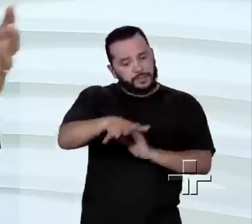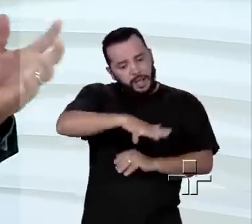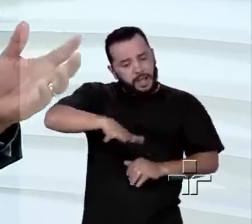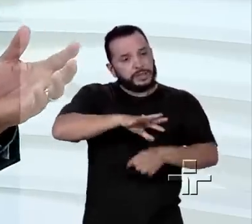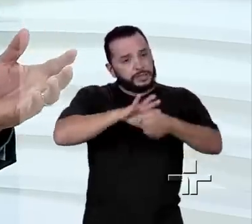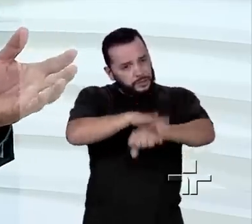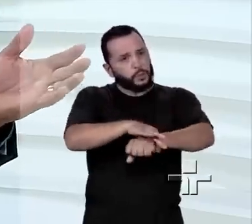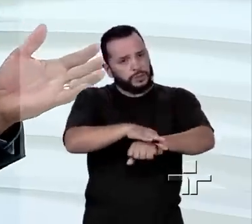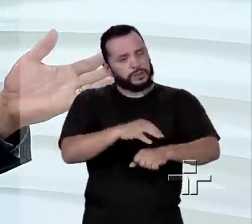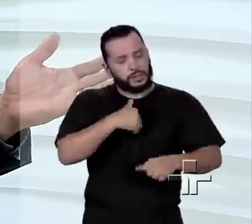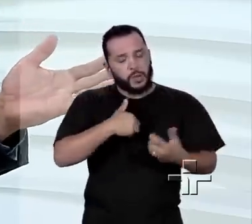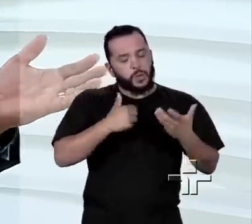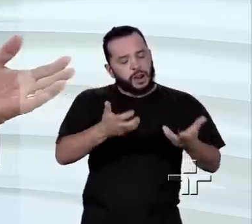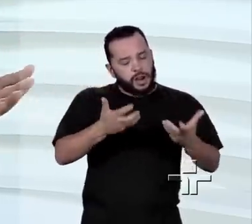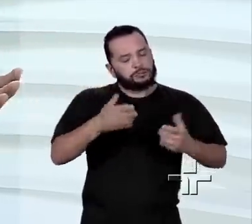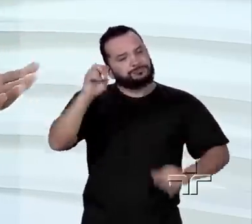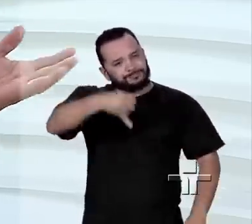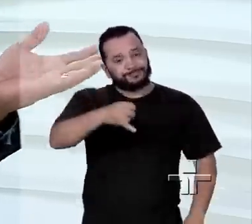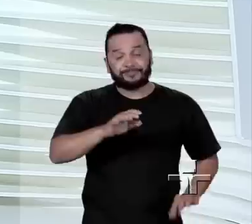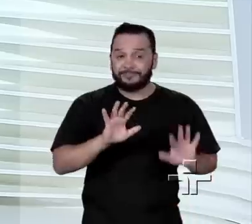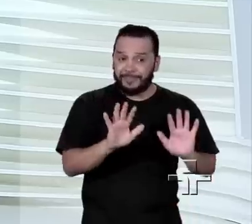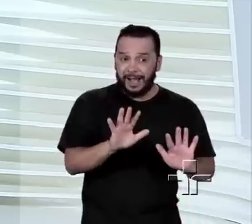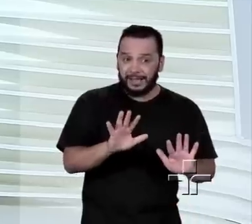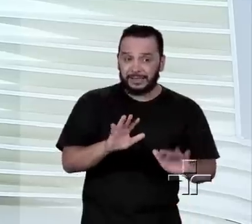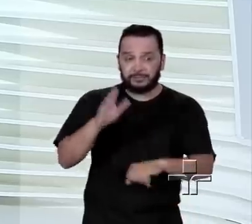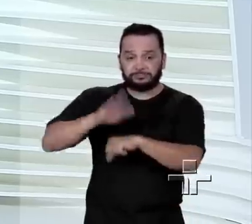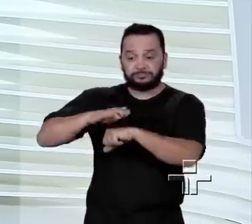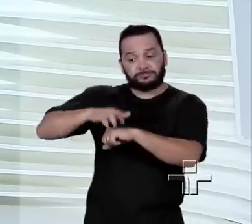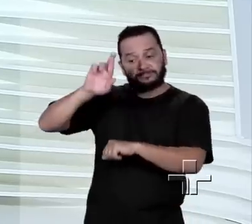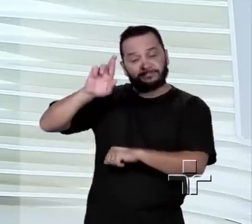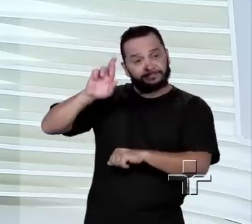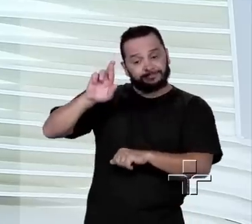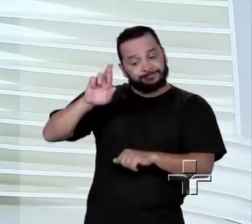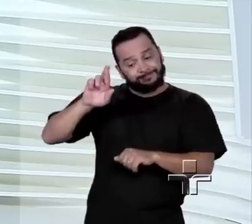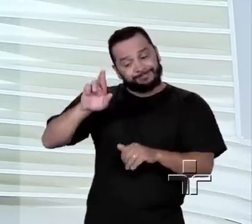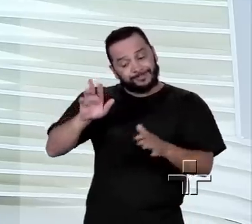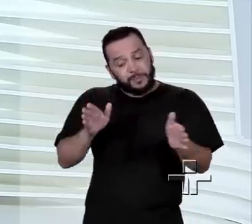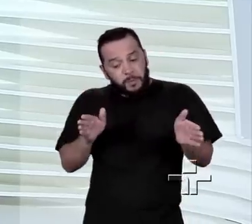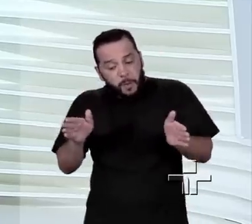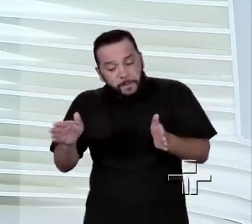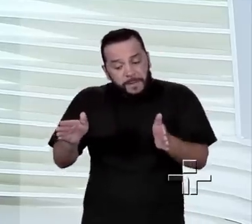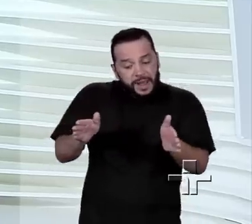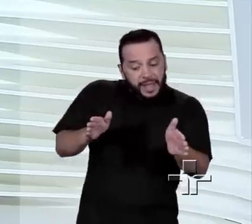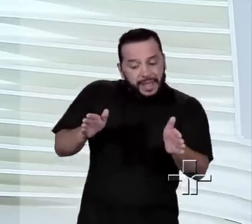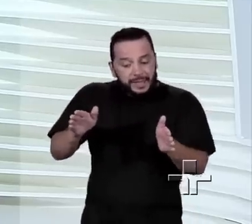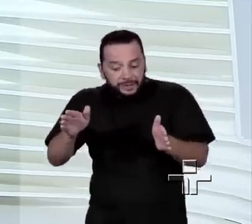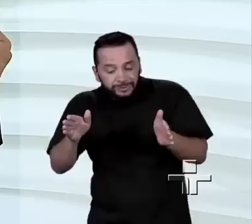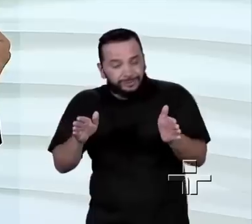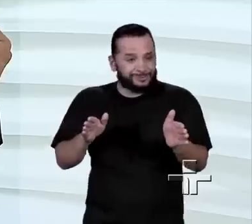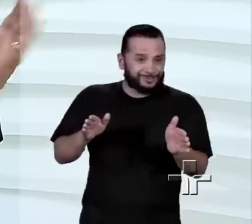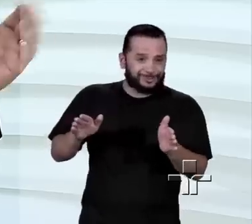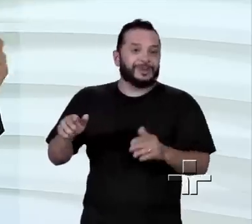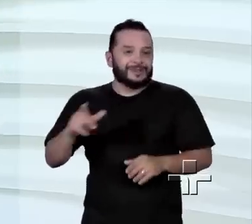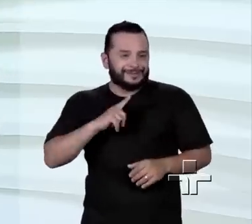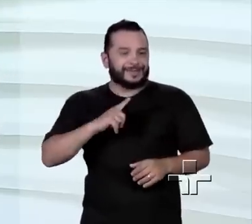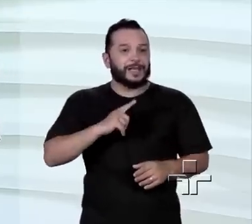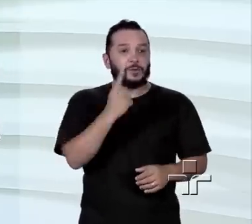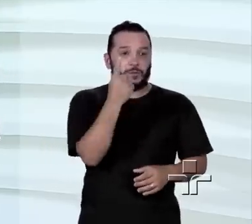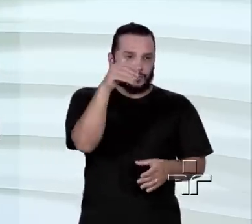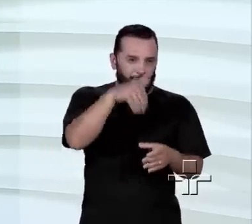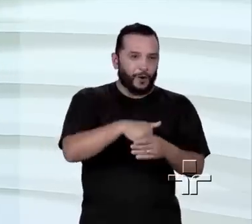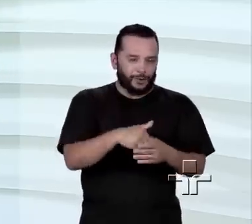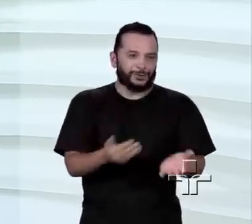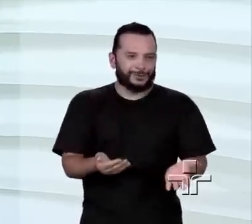pública. Eu gostaria, vai depender exatamente do momento. Uma coisa eu tenho certeza, eu vou ter um voto entre 81